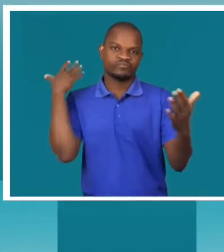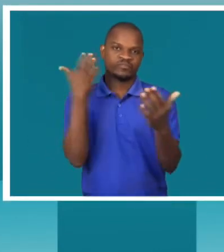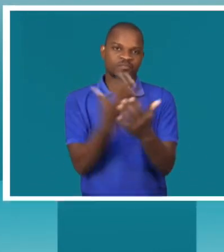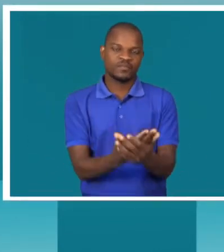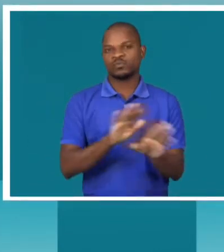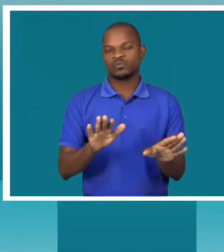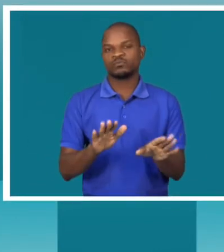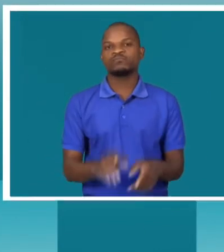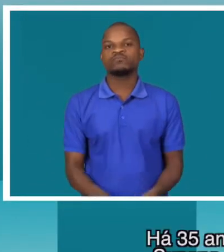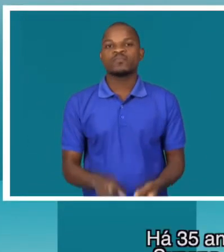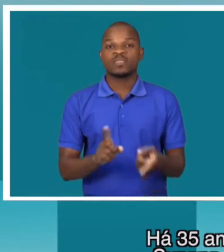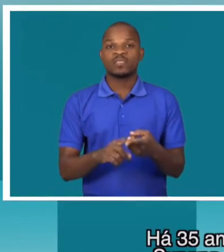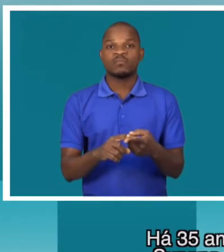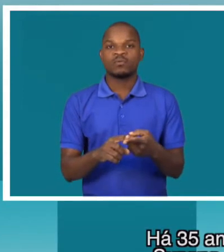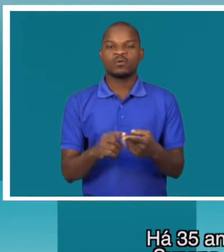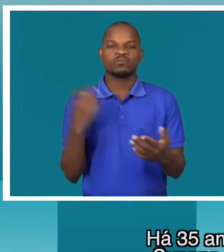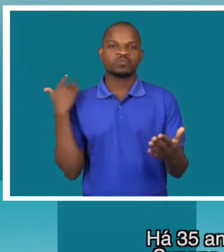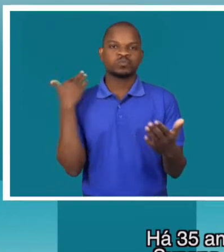Fiz